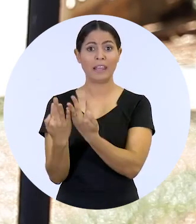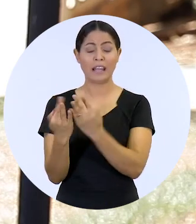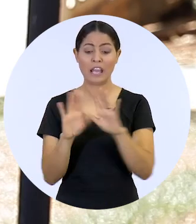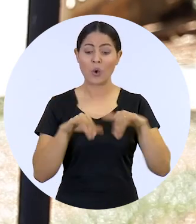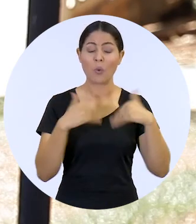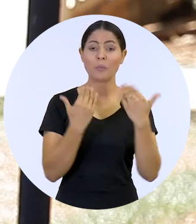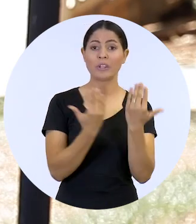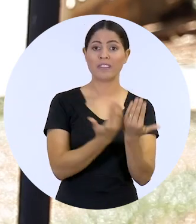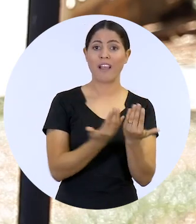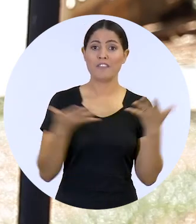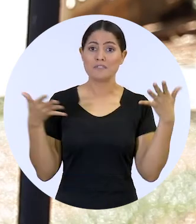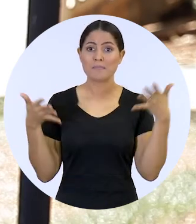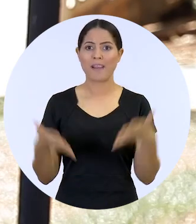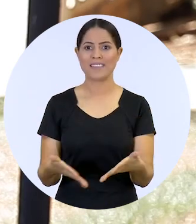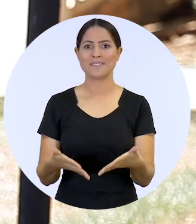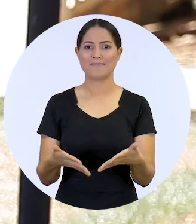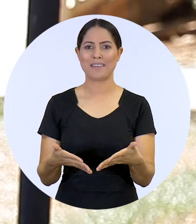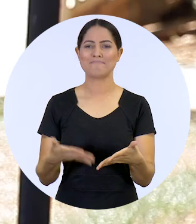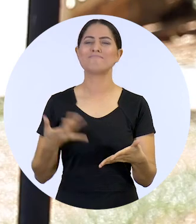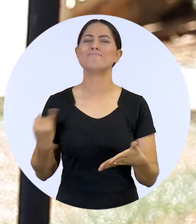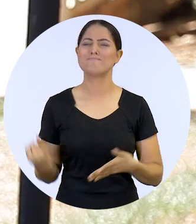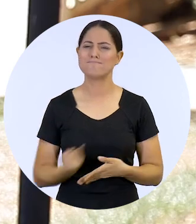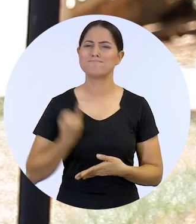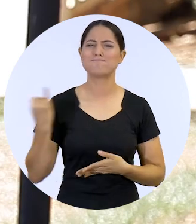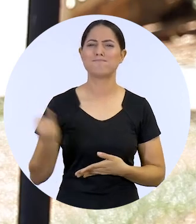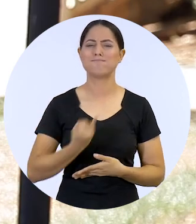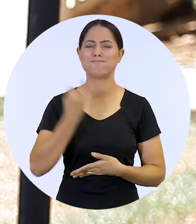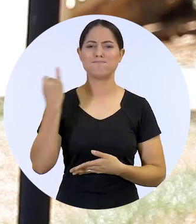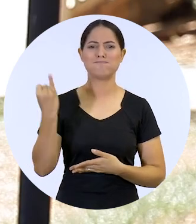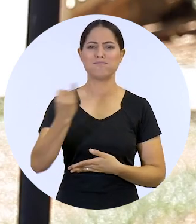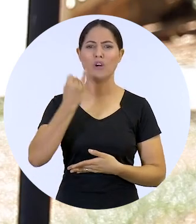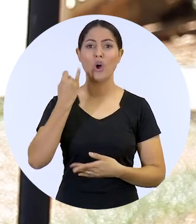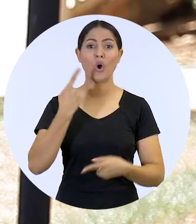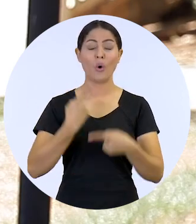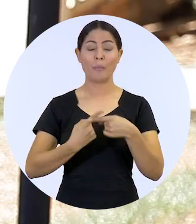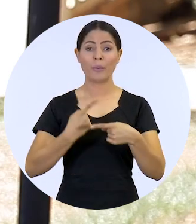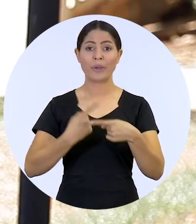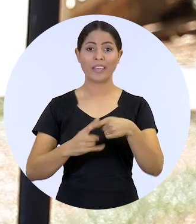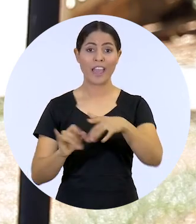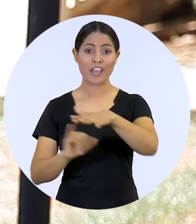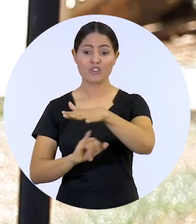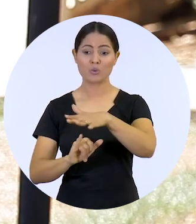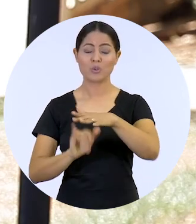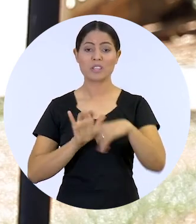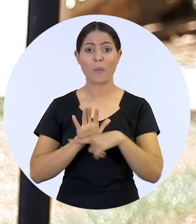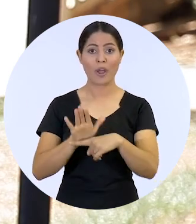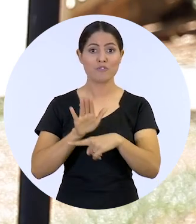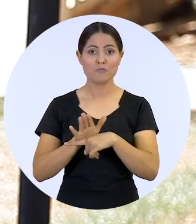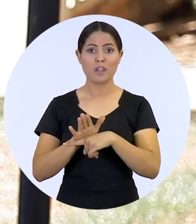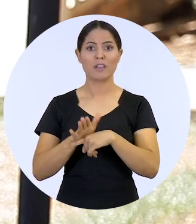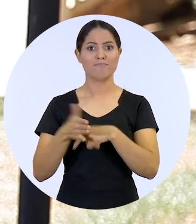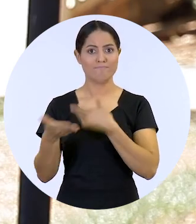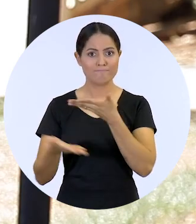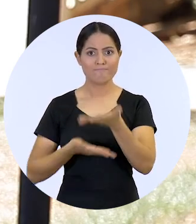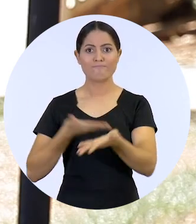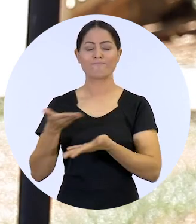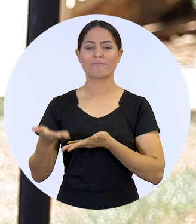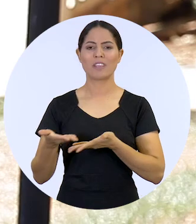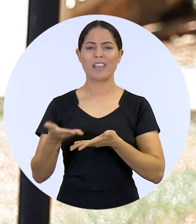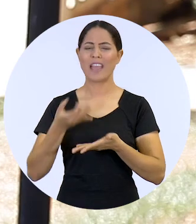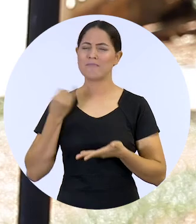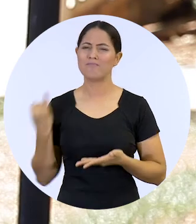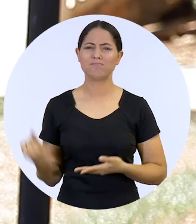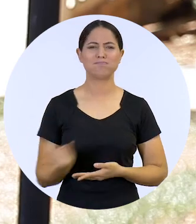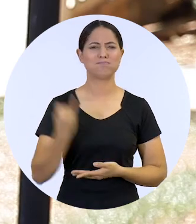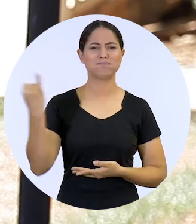da comunidade, a forma de interagir com essas instituições, ajudando, é essencial. E não só